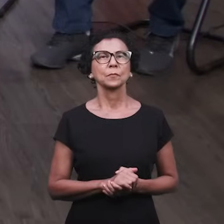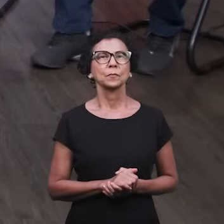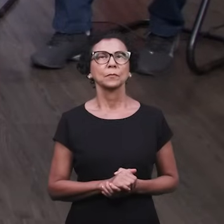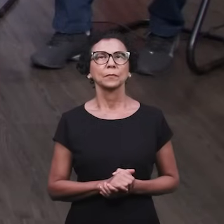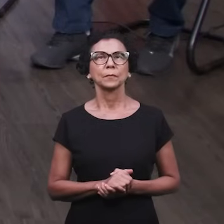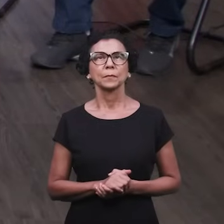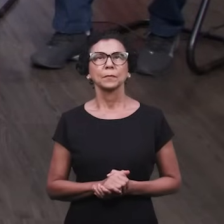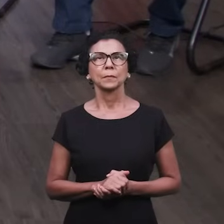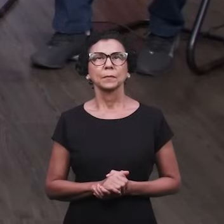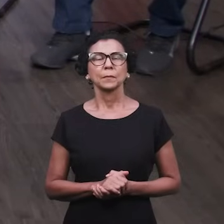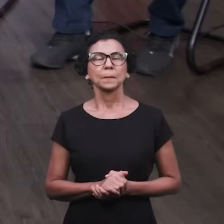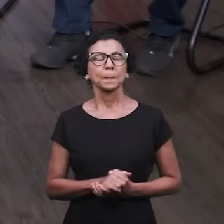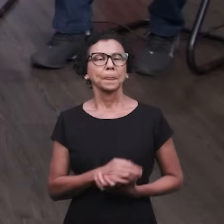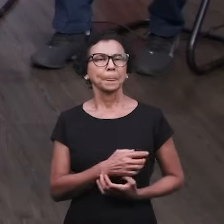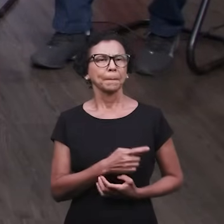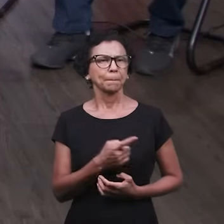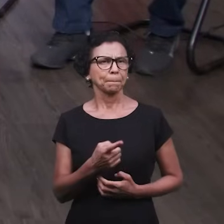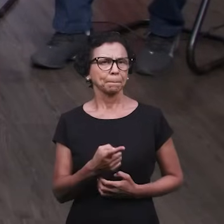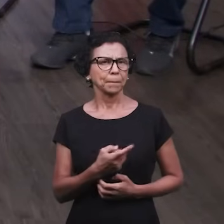de serenatas também.